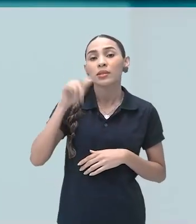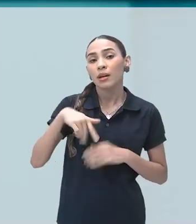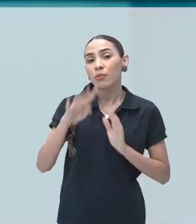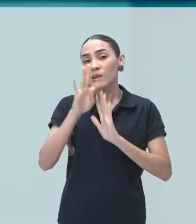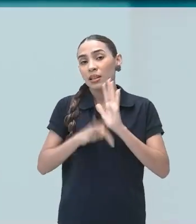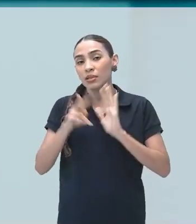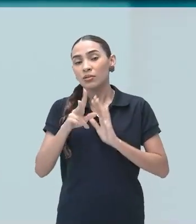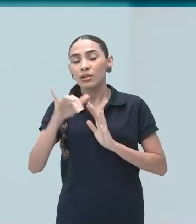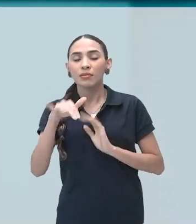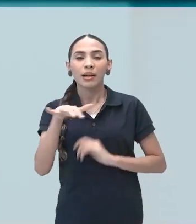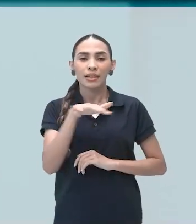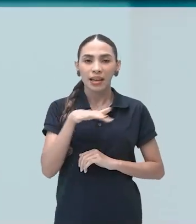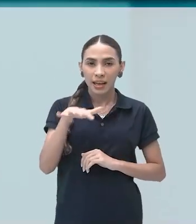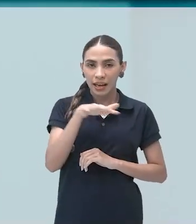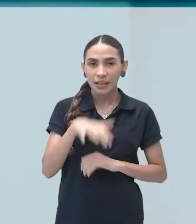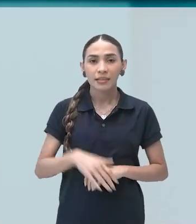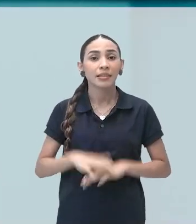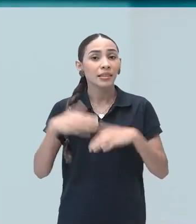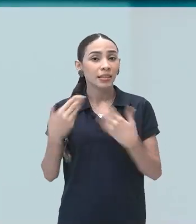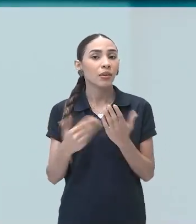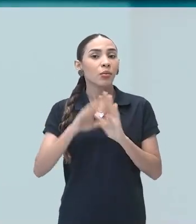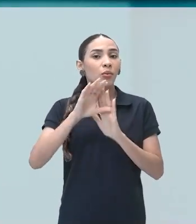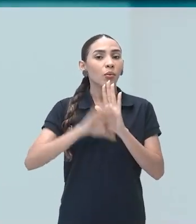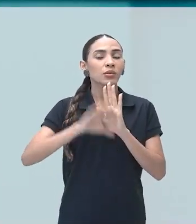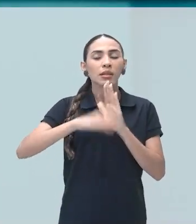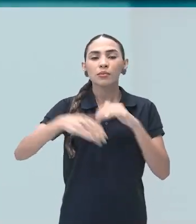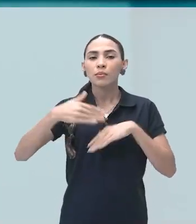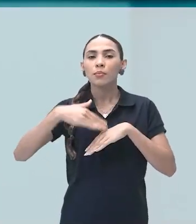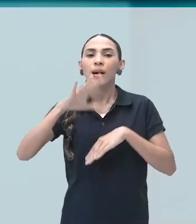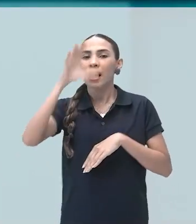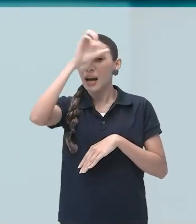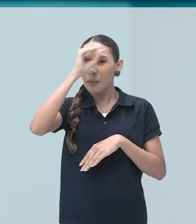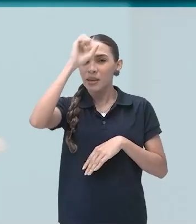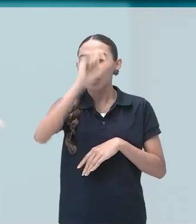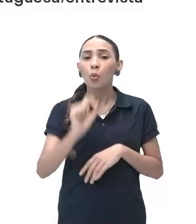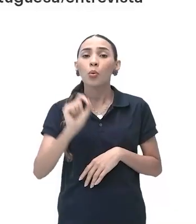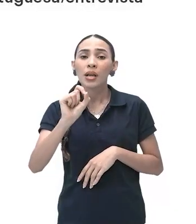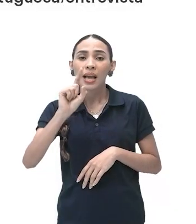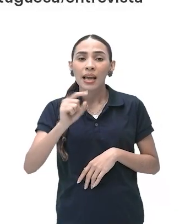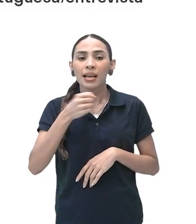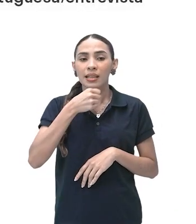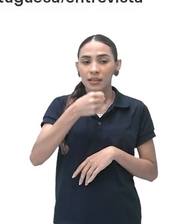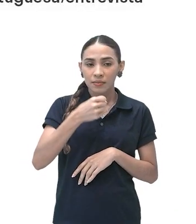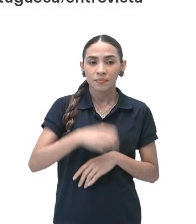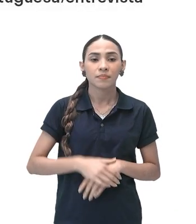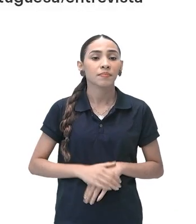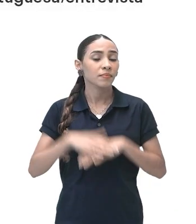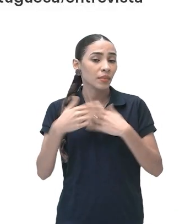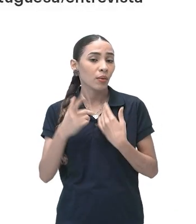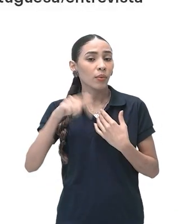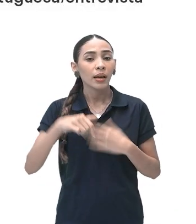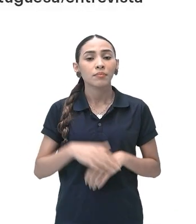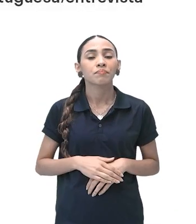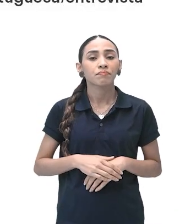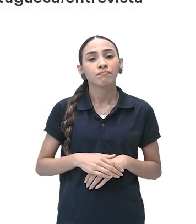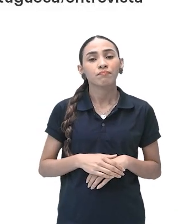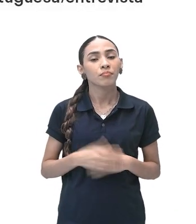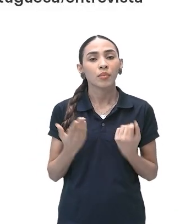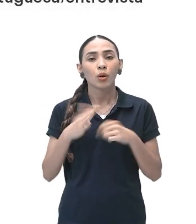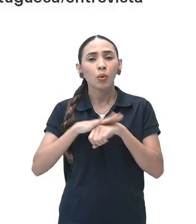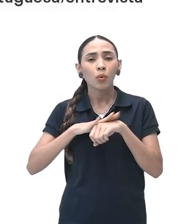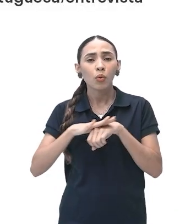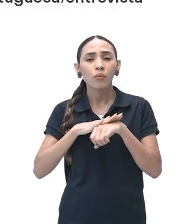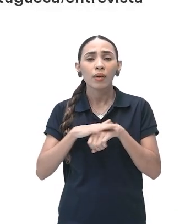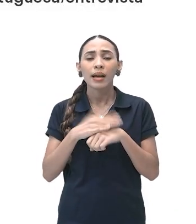que vai circular nessa esfera. Vamos então definir um pouco melhor o que é a entrevista. Então, a entrevista vai ser um diálogo. O que é um